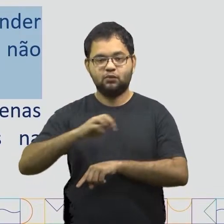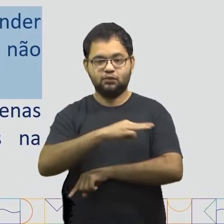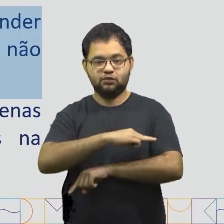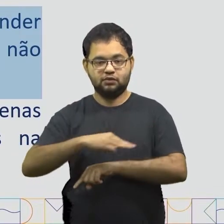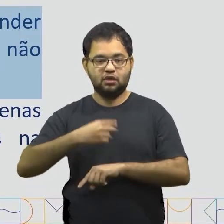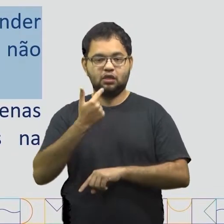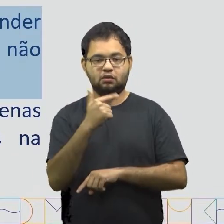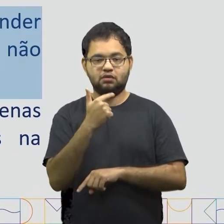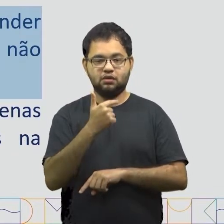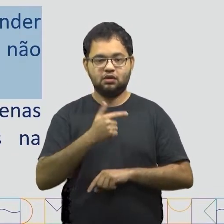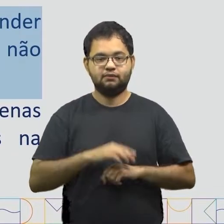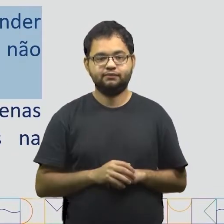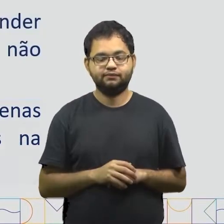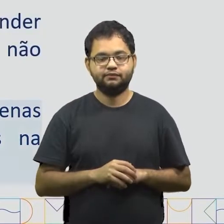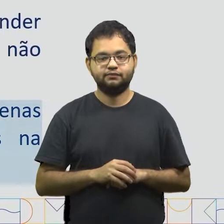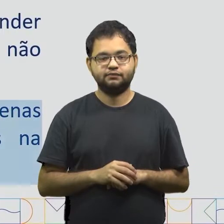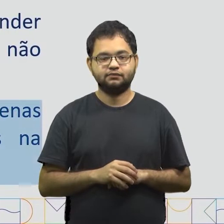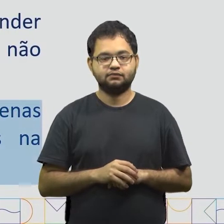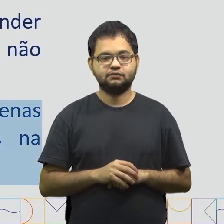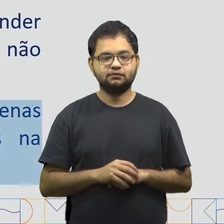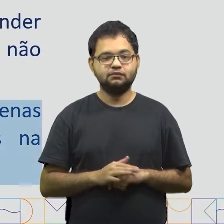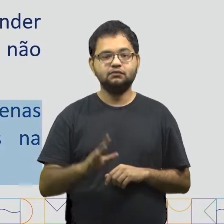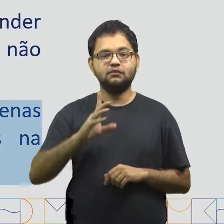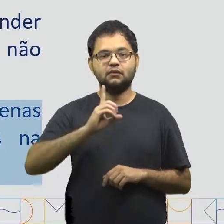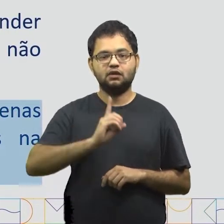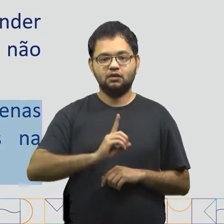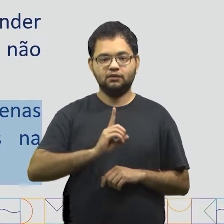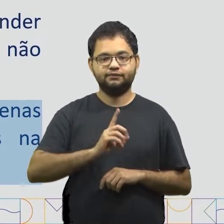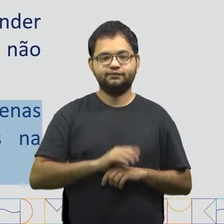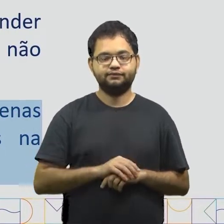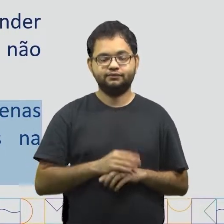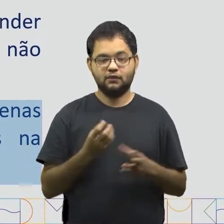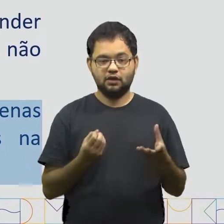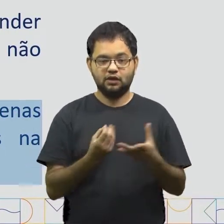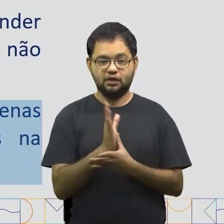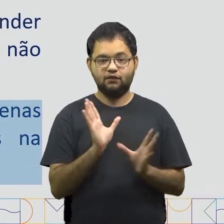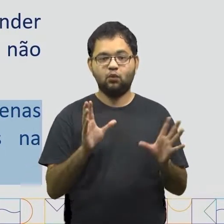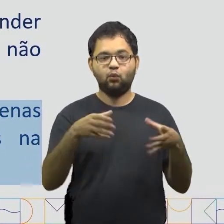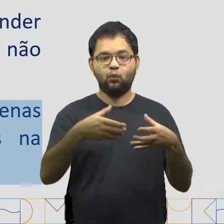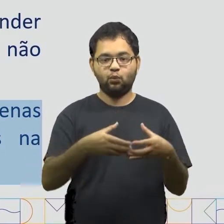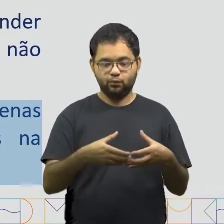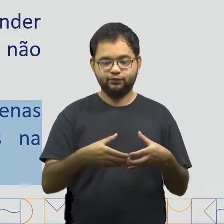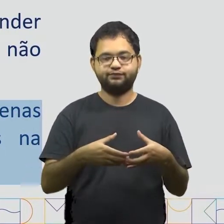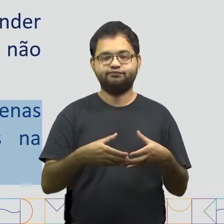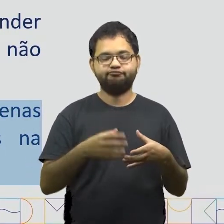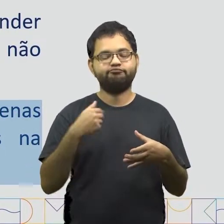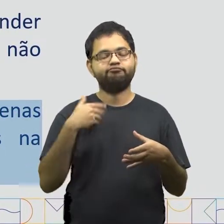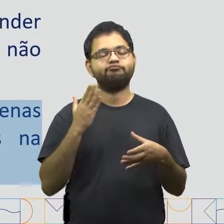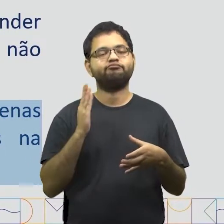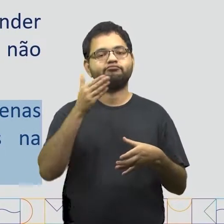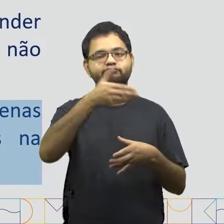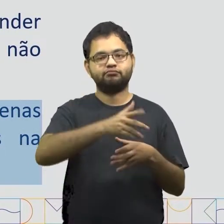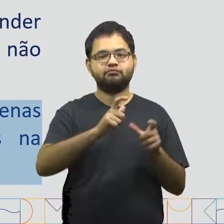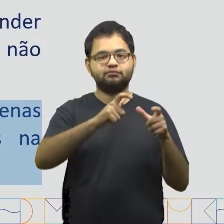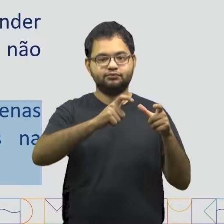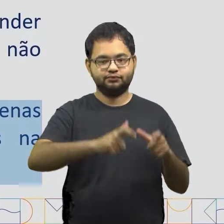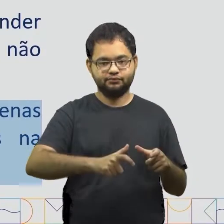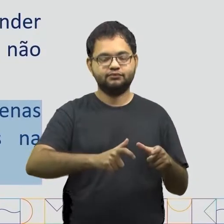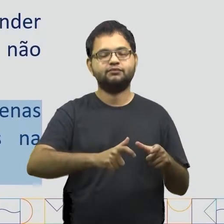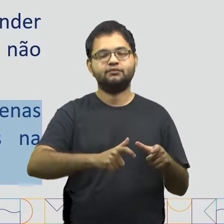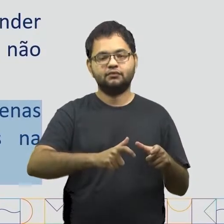eram encontradas na Mesopotâmia a alternativa de eles formavam um caravanas que percorriam